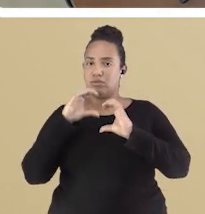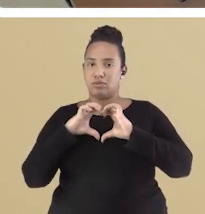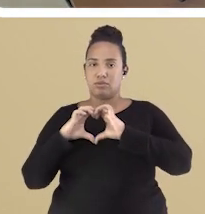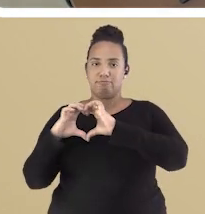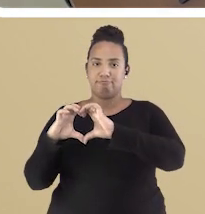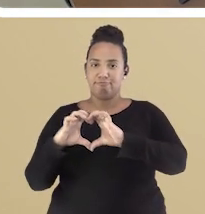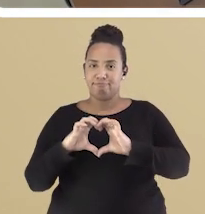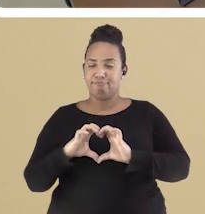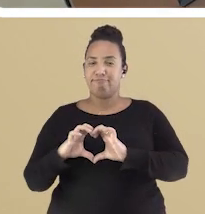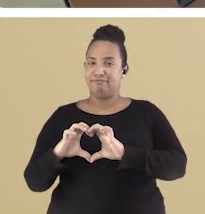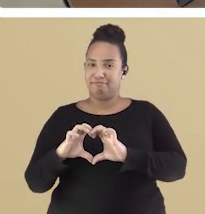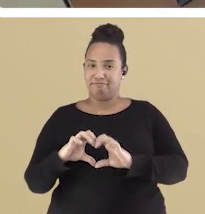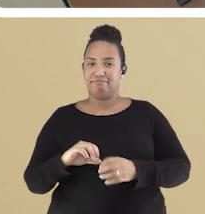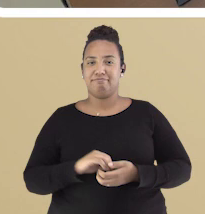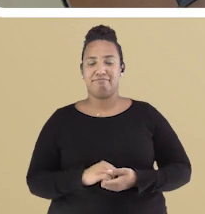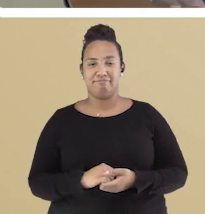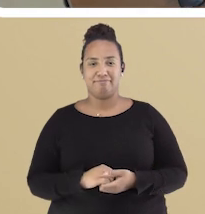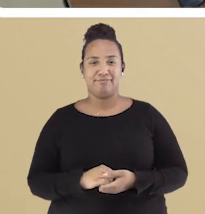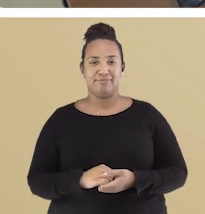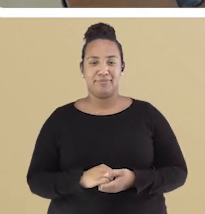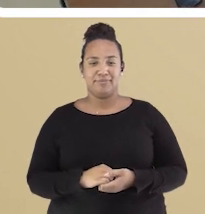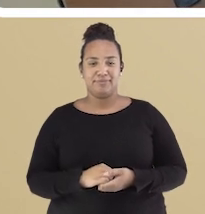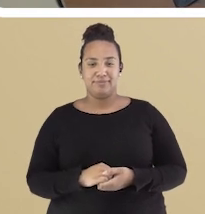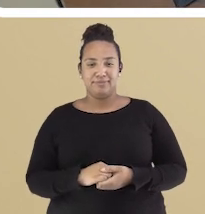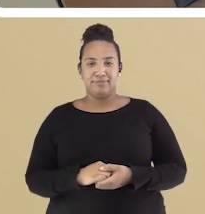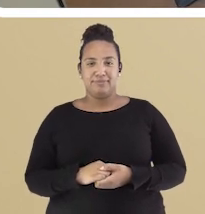late coração cachorro solta